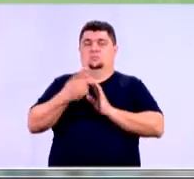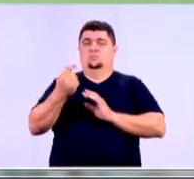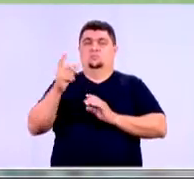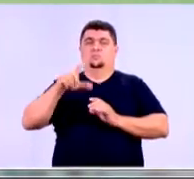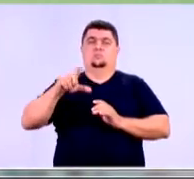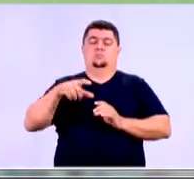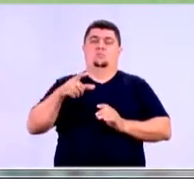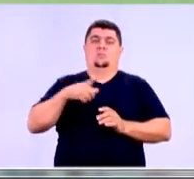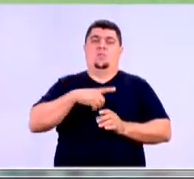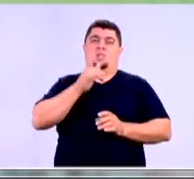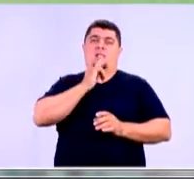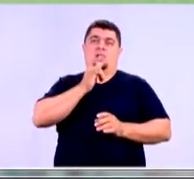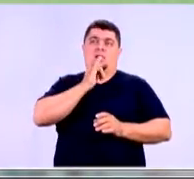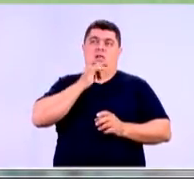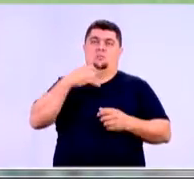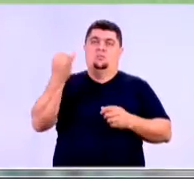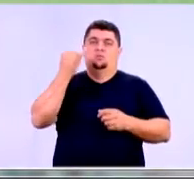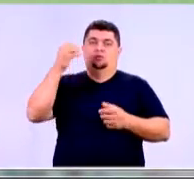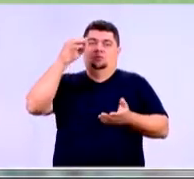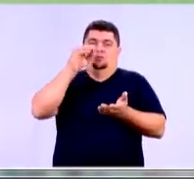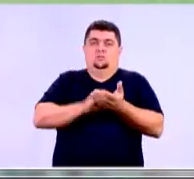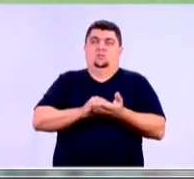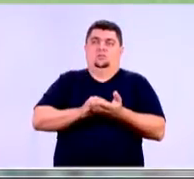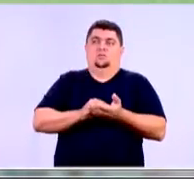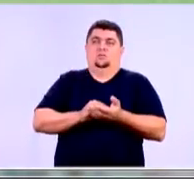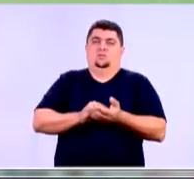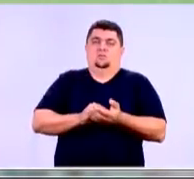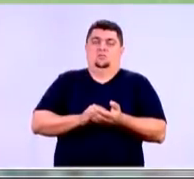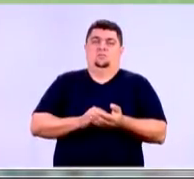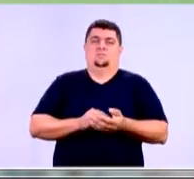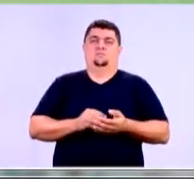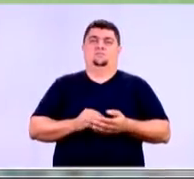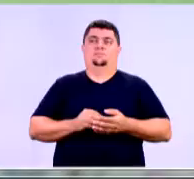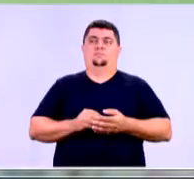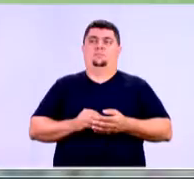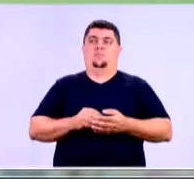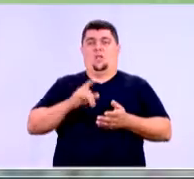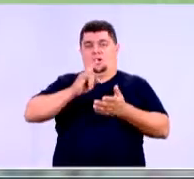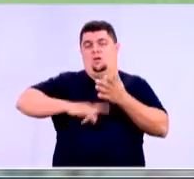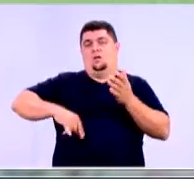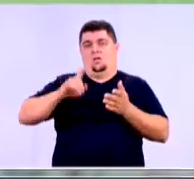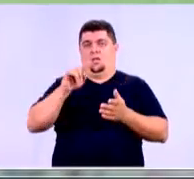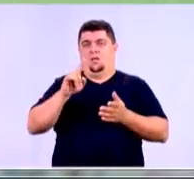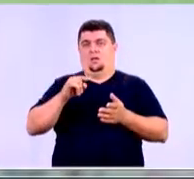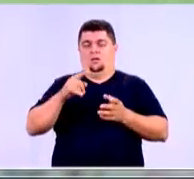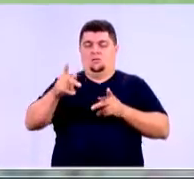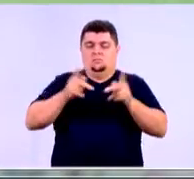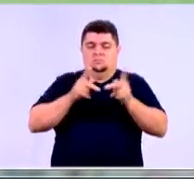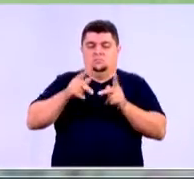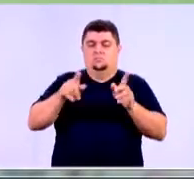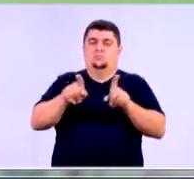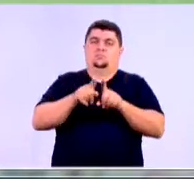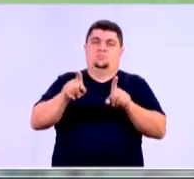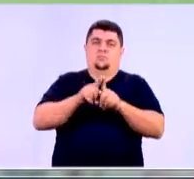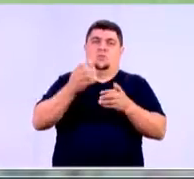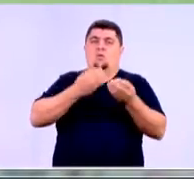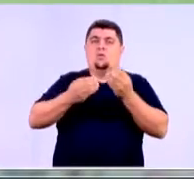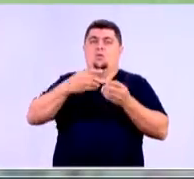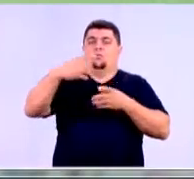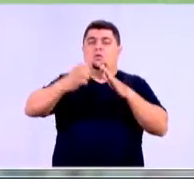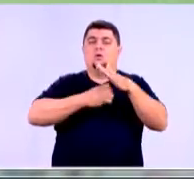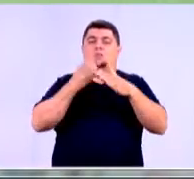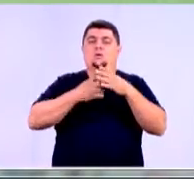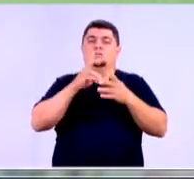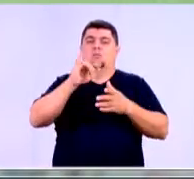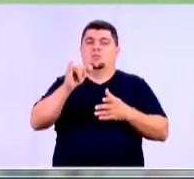por exemplo, as coisas que tem que estar nesse documento? É um documento, né, professora, política de crédito? Sim, é um documento, é um planejamento também de como que a sua empresa vai lidar com o